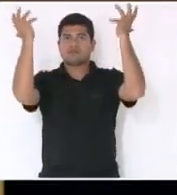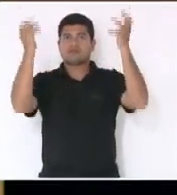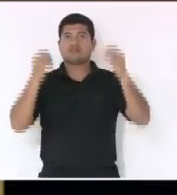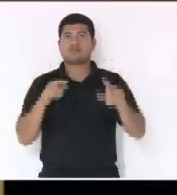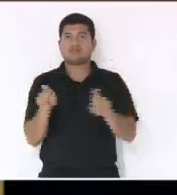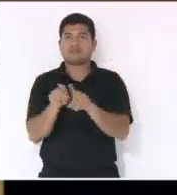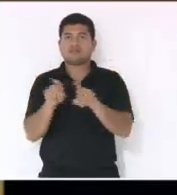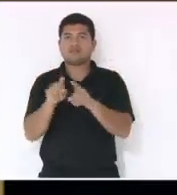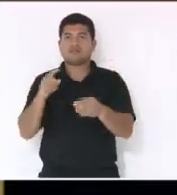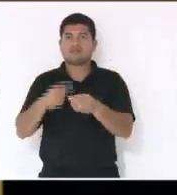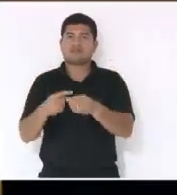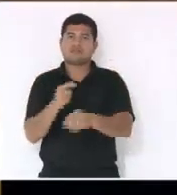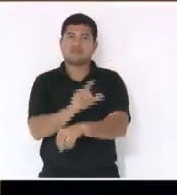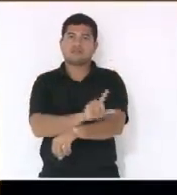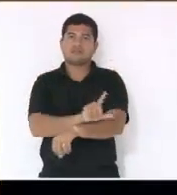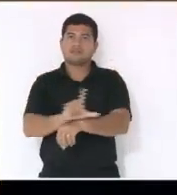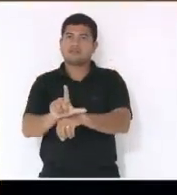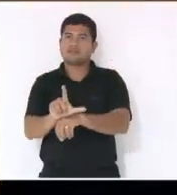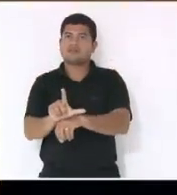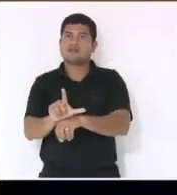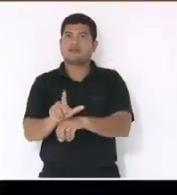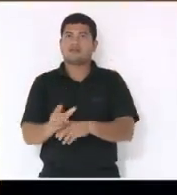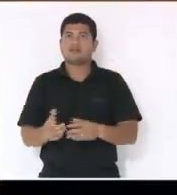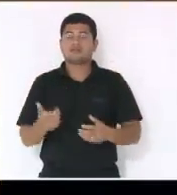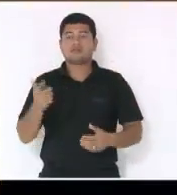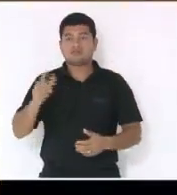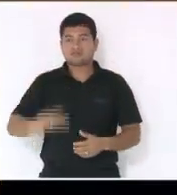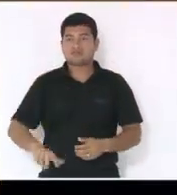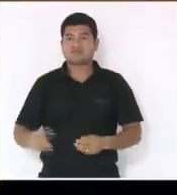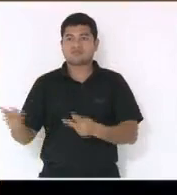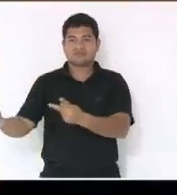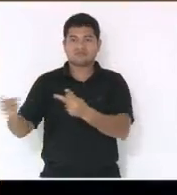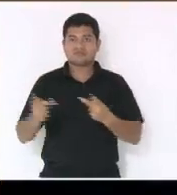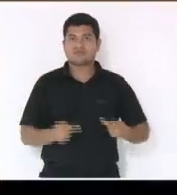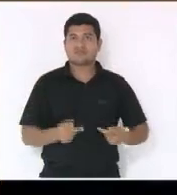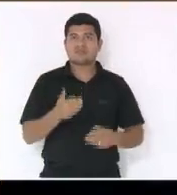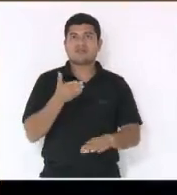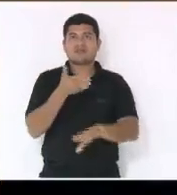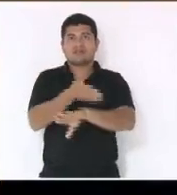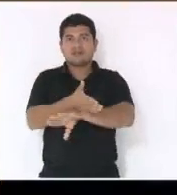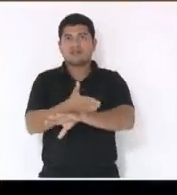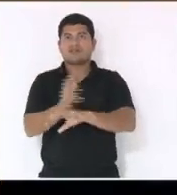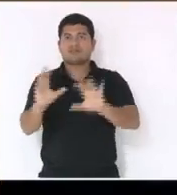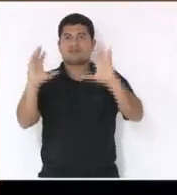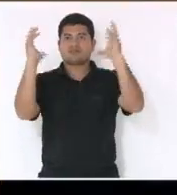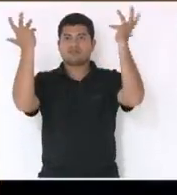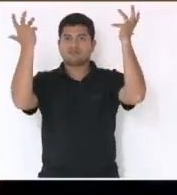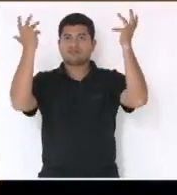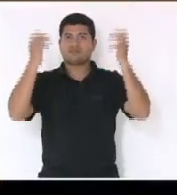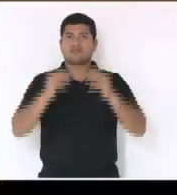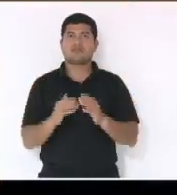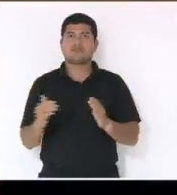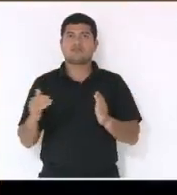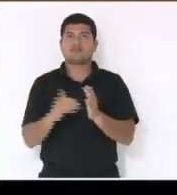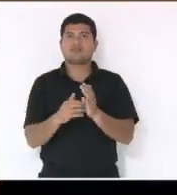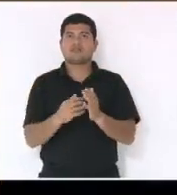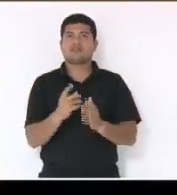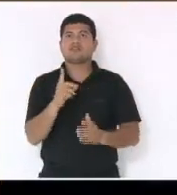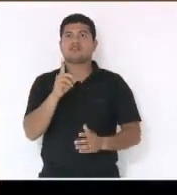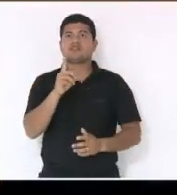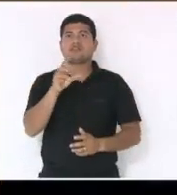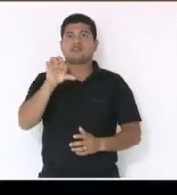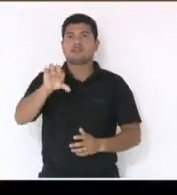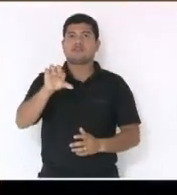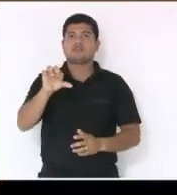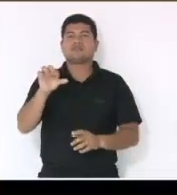E aproveitando o momento, eu quero convidar a todos para irem prestigiar também o Recanto do Pinhão, que acontece do dia 19 de maio a 3 de